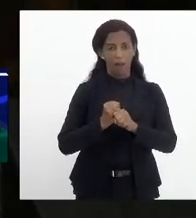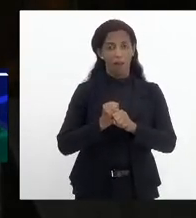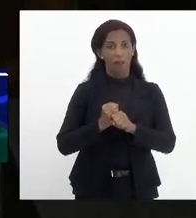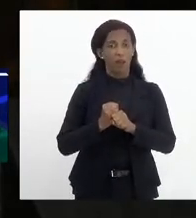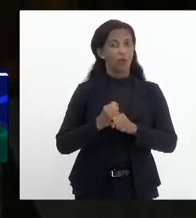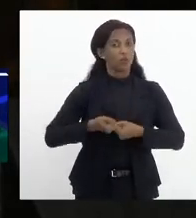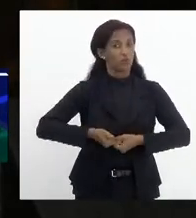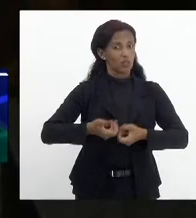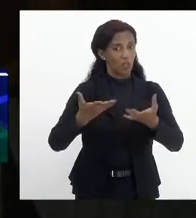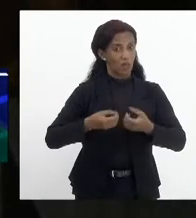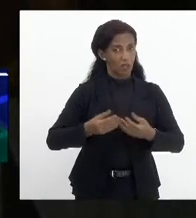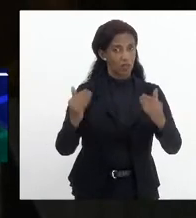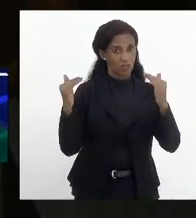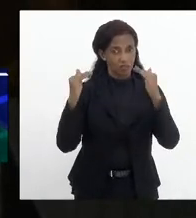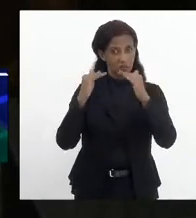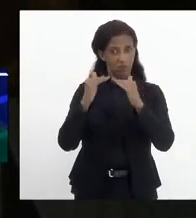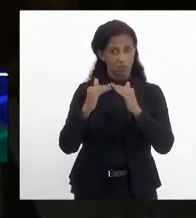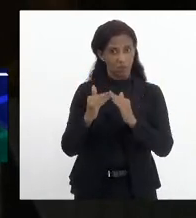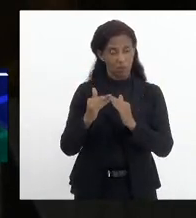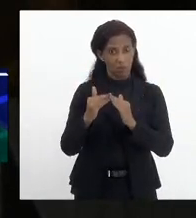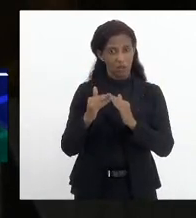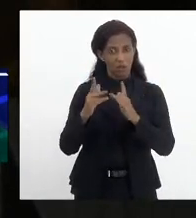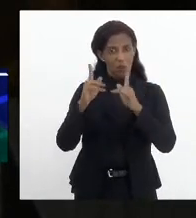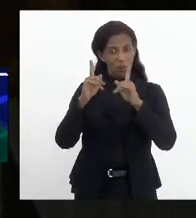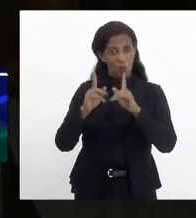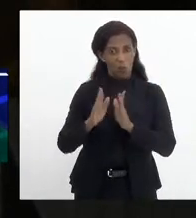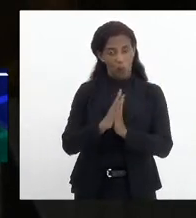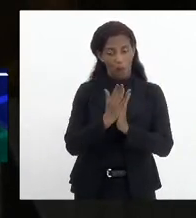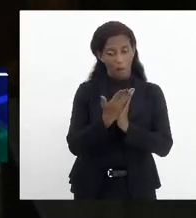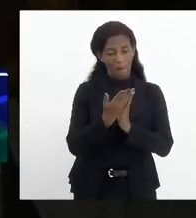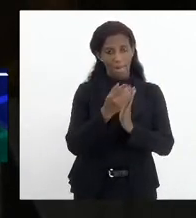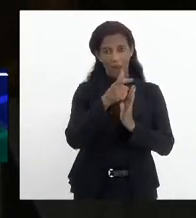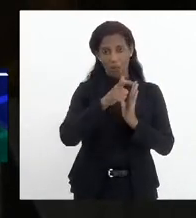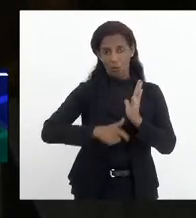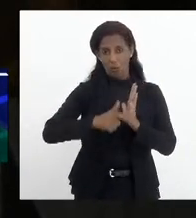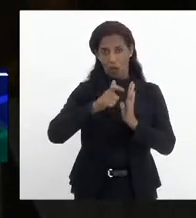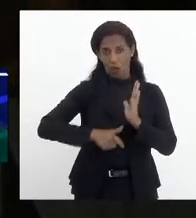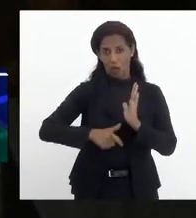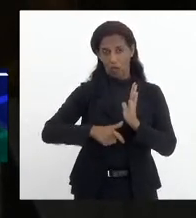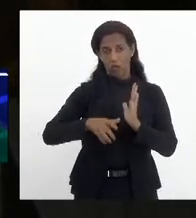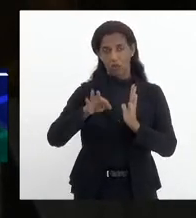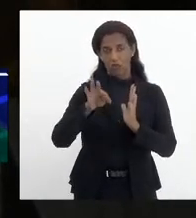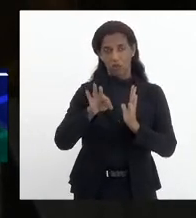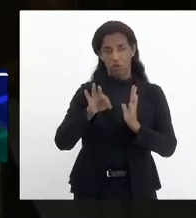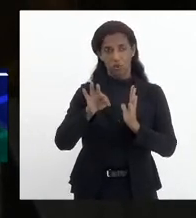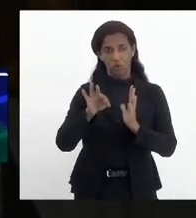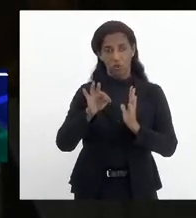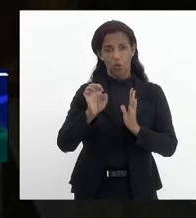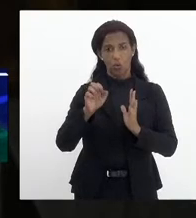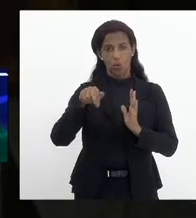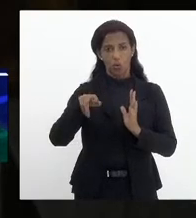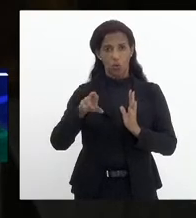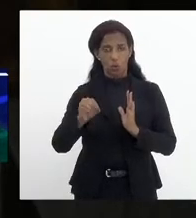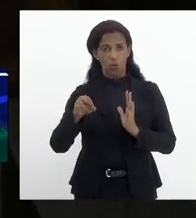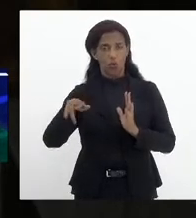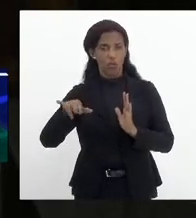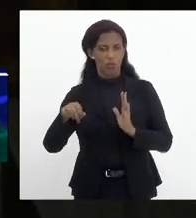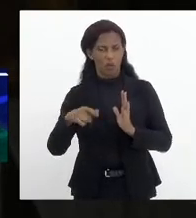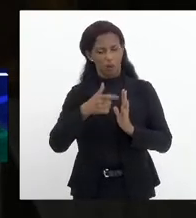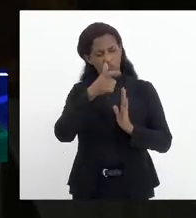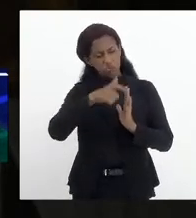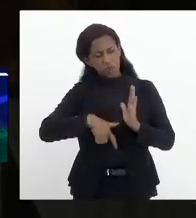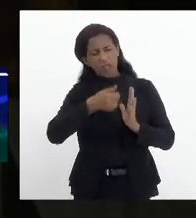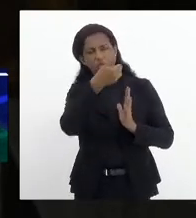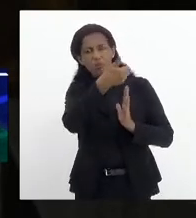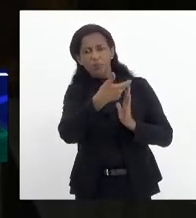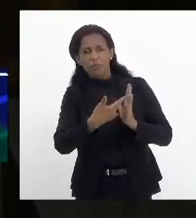acordo com o Manual de Contabilidade do Tesouro Nacional. E o Manual de Contabilidade